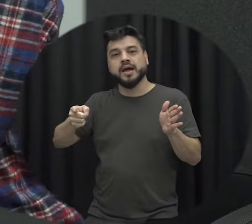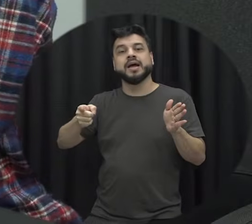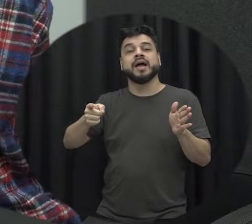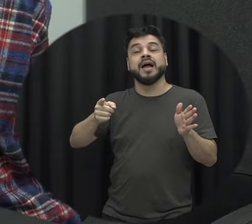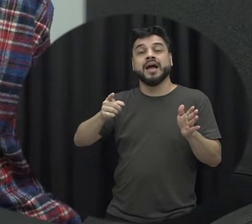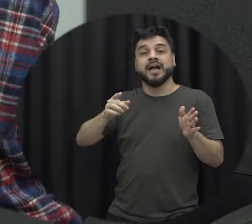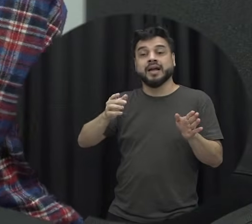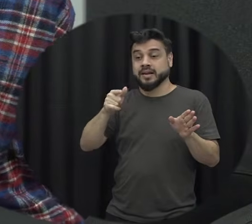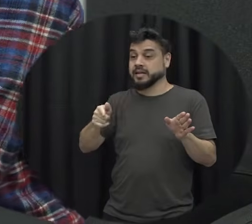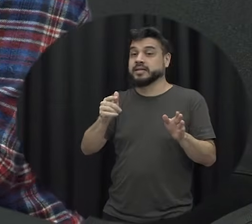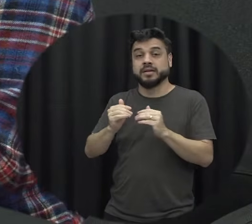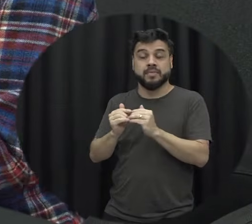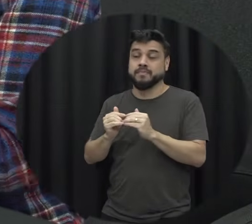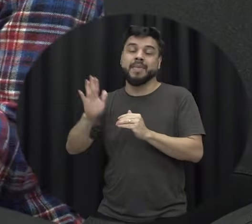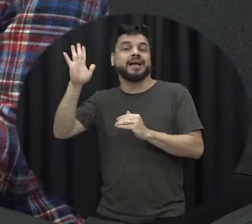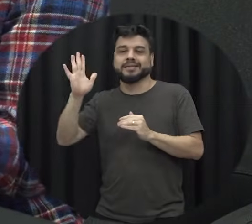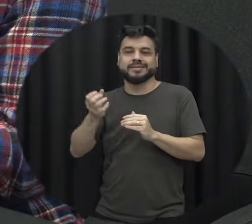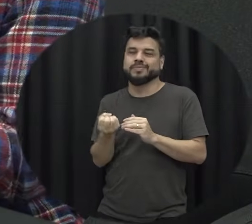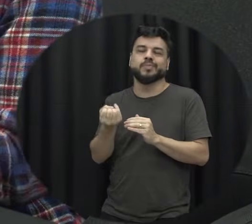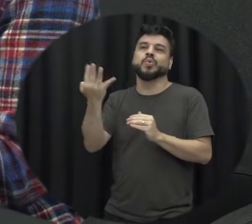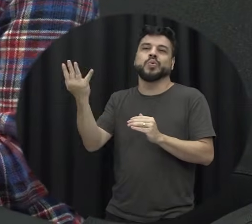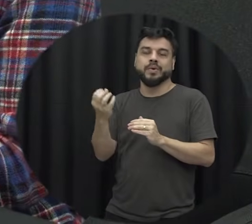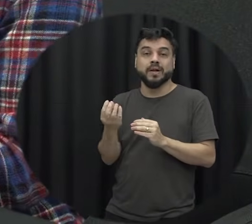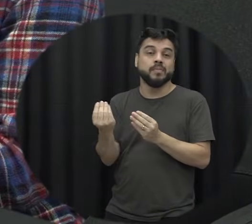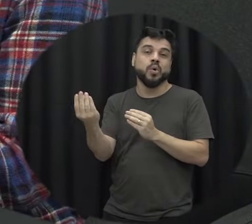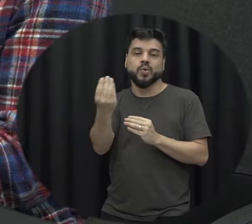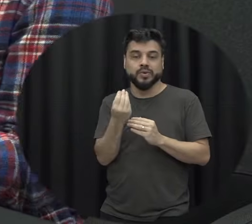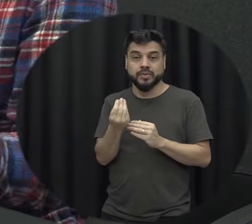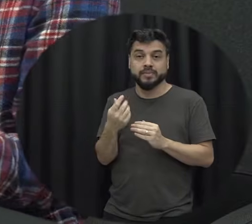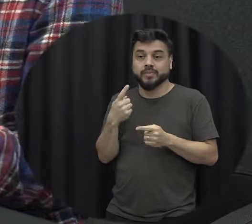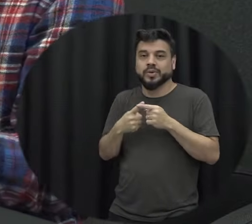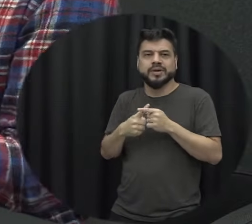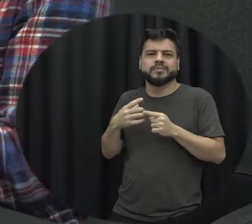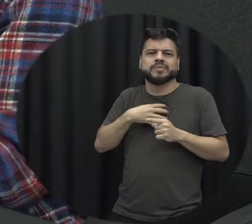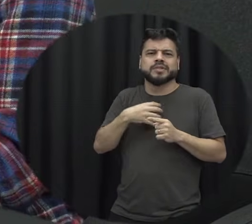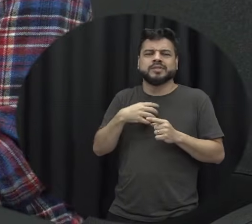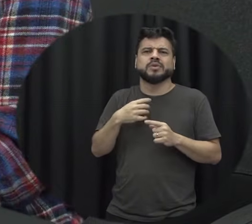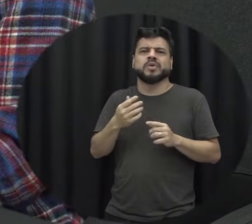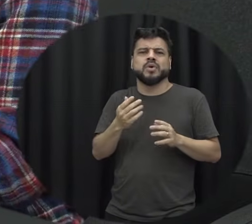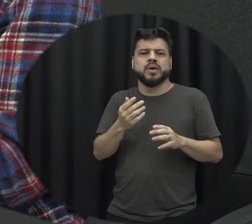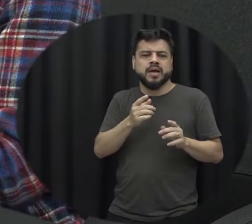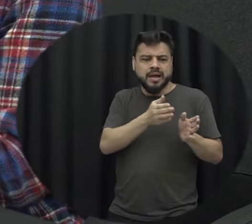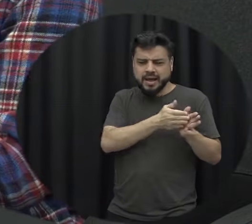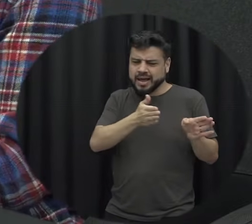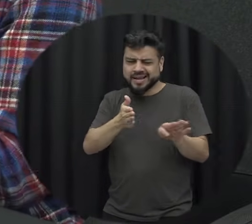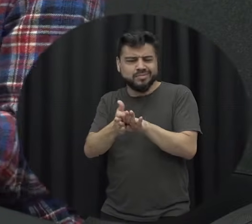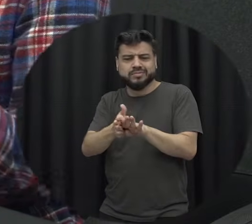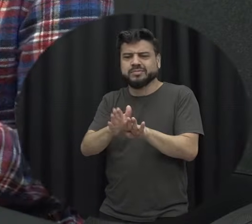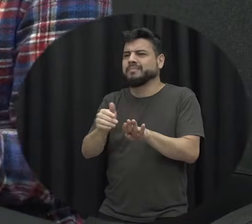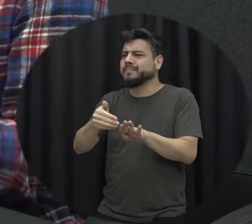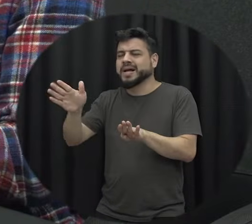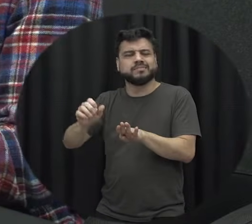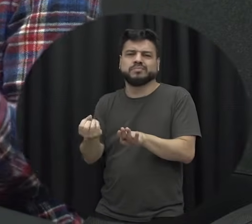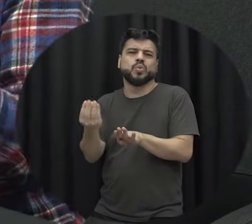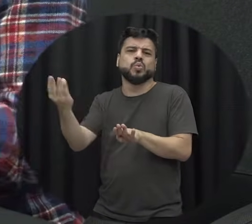daí para eles já é muitos, porque passa a não ter sentido você contar a partir daí, né? Então